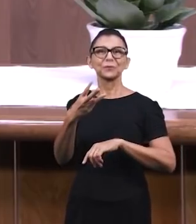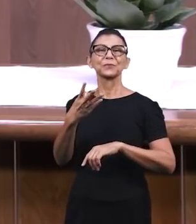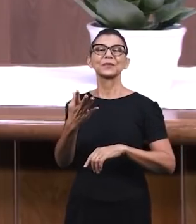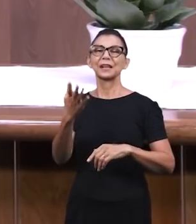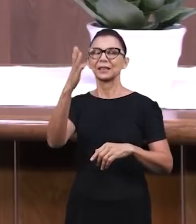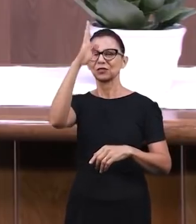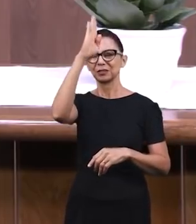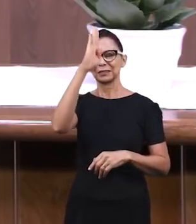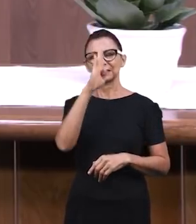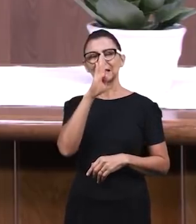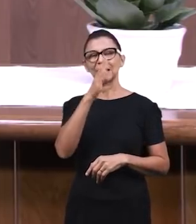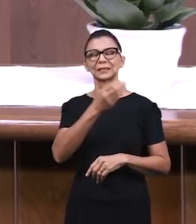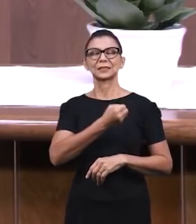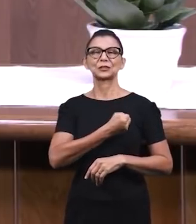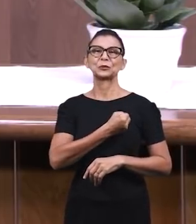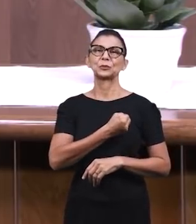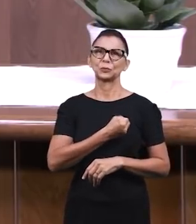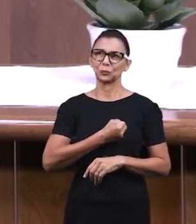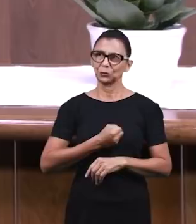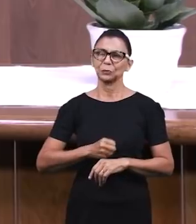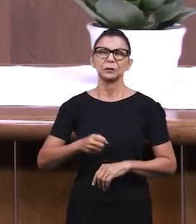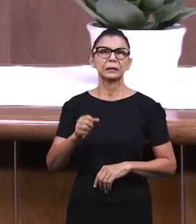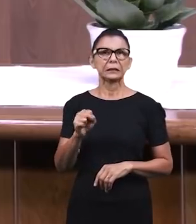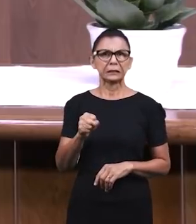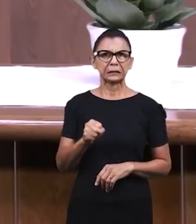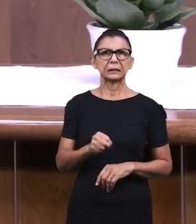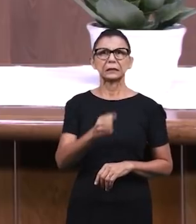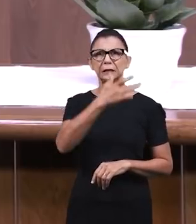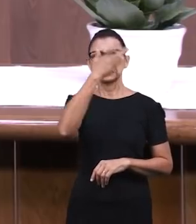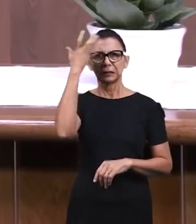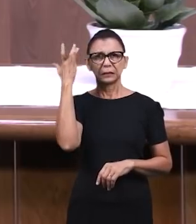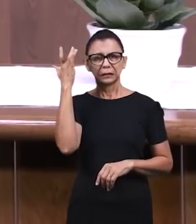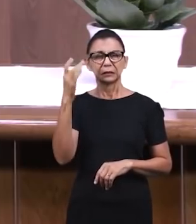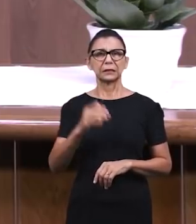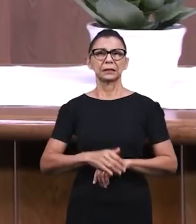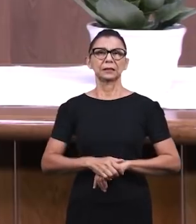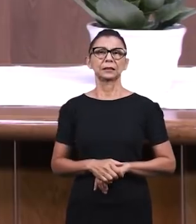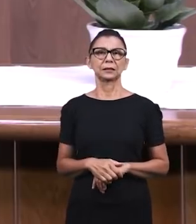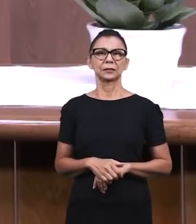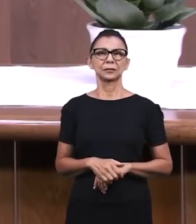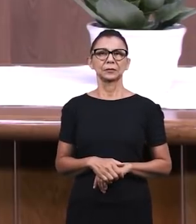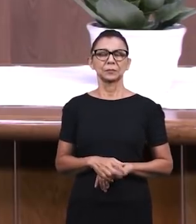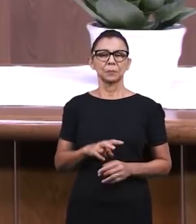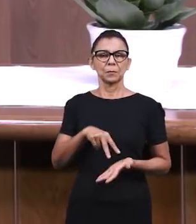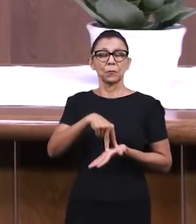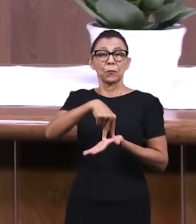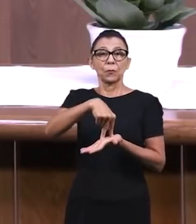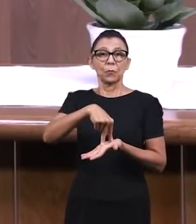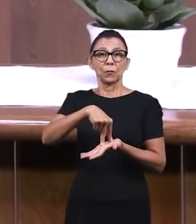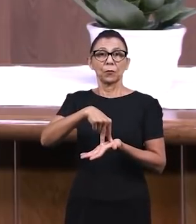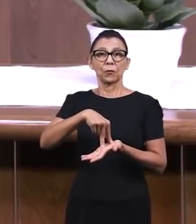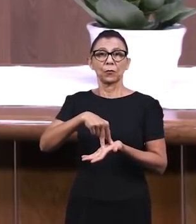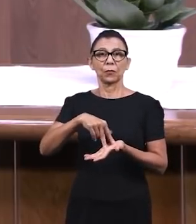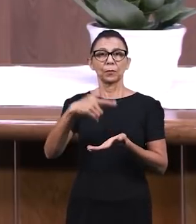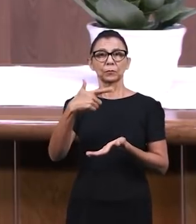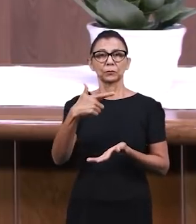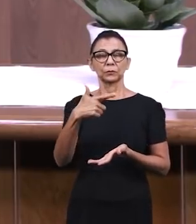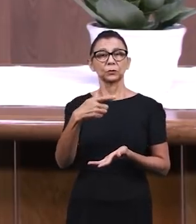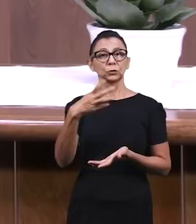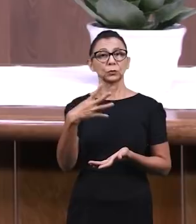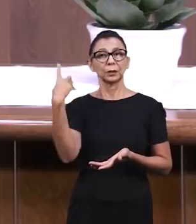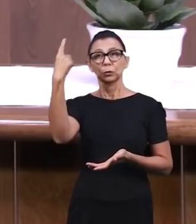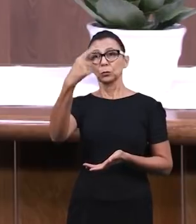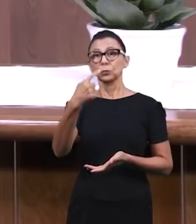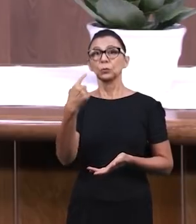redirecionado a uma ligação gratuita e que funciona, vai ter gente lá 24 horas por dia para te atender e que vai orar por